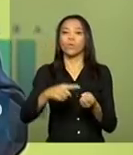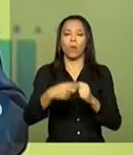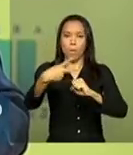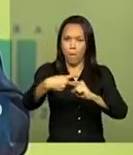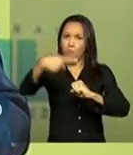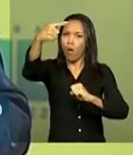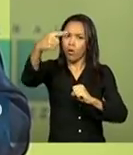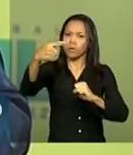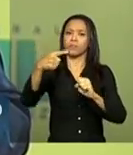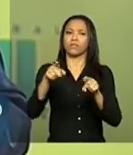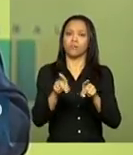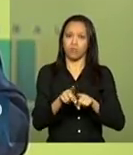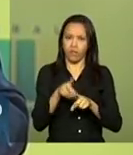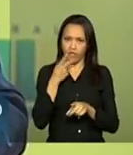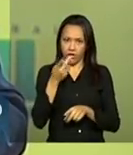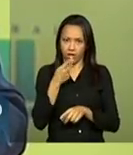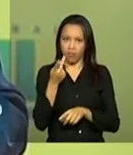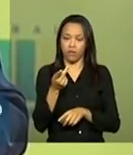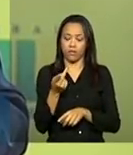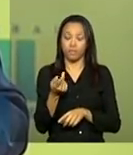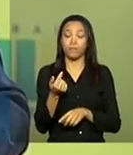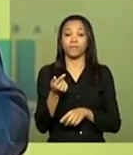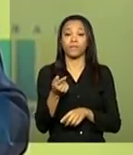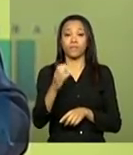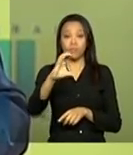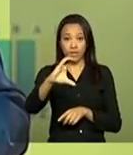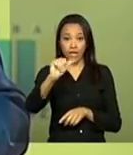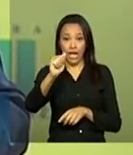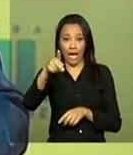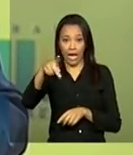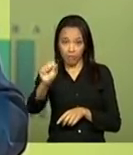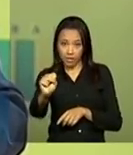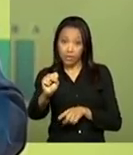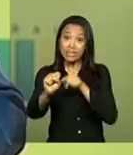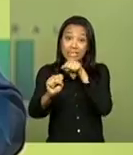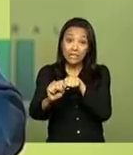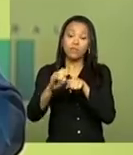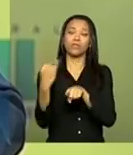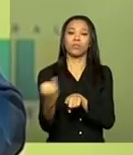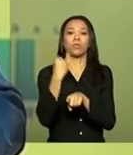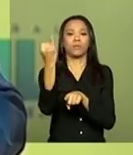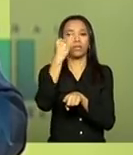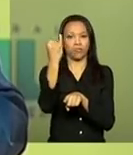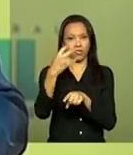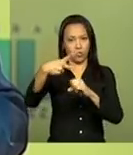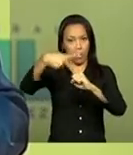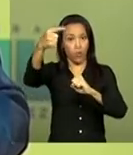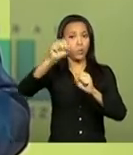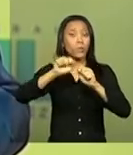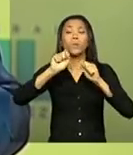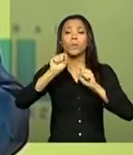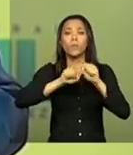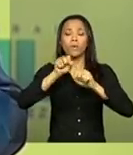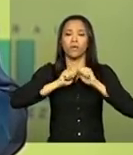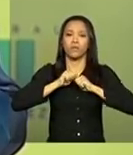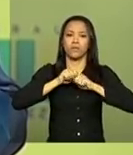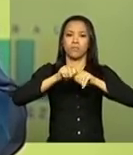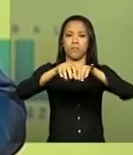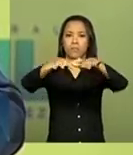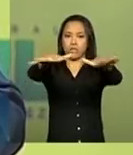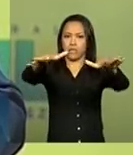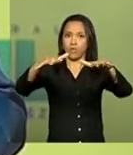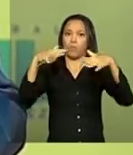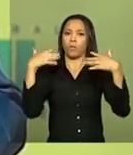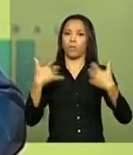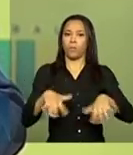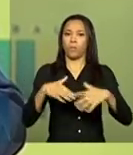passagem do professor Jorge Guimarães ao longo desse período na CAPES representou uma mudança importante na pós-graduação, com uma expansão muito